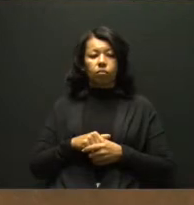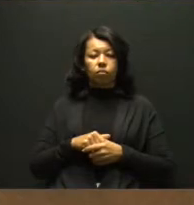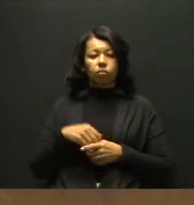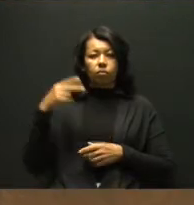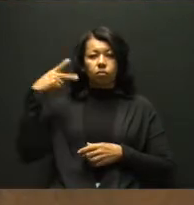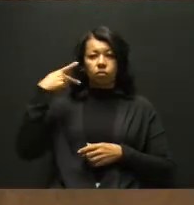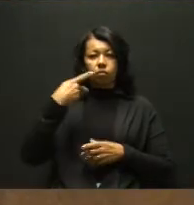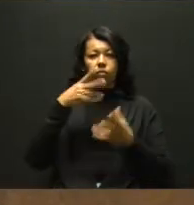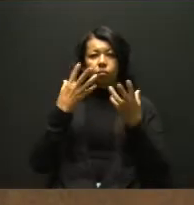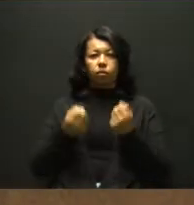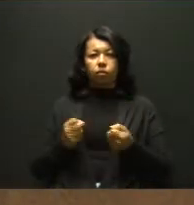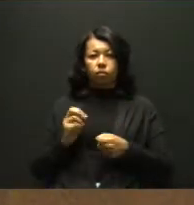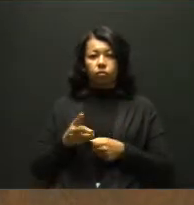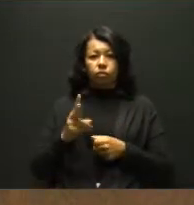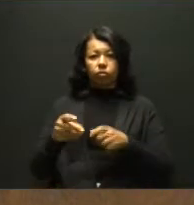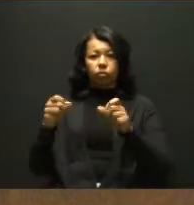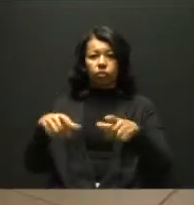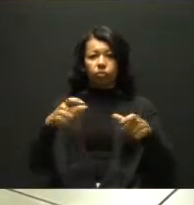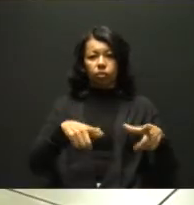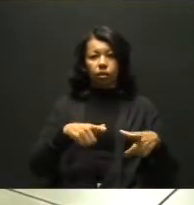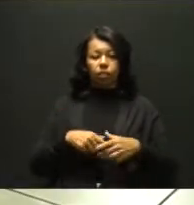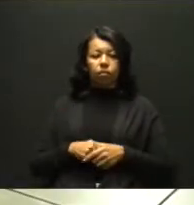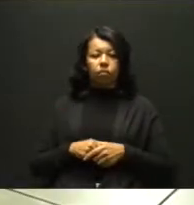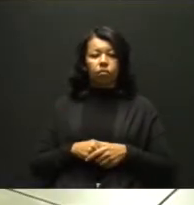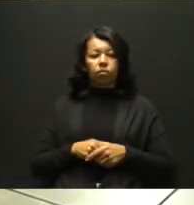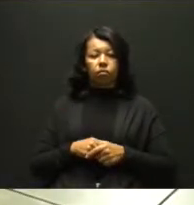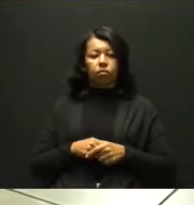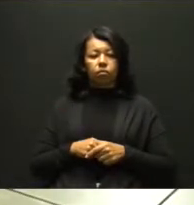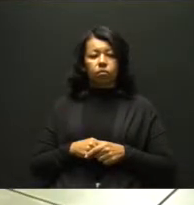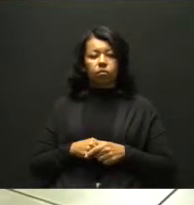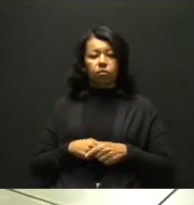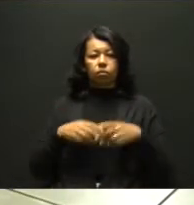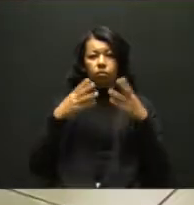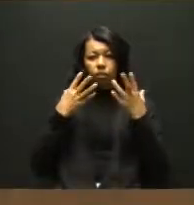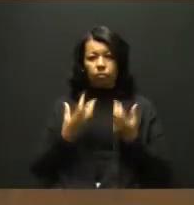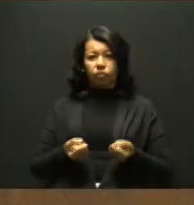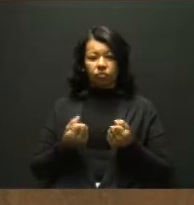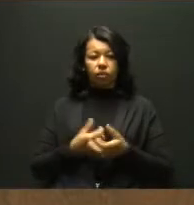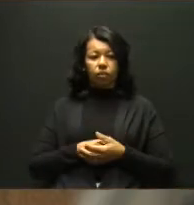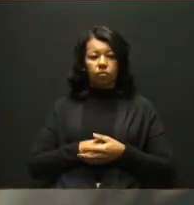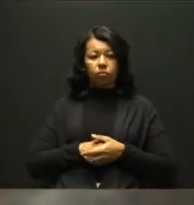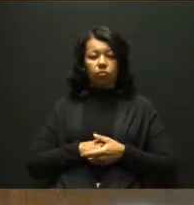os vereadores que forem pela aprovação e uma vez como se encontra aprovada